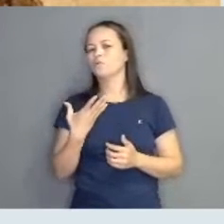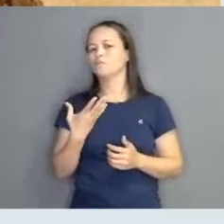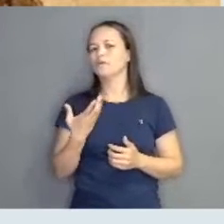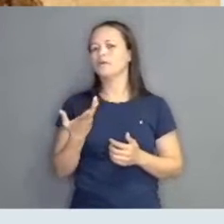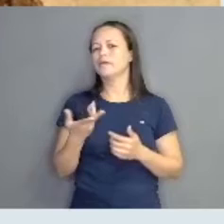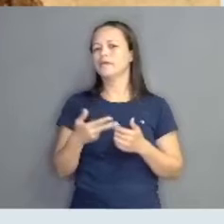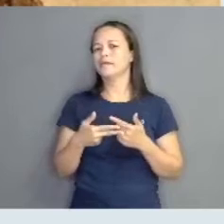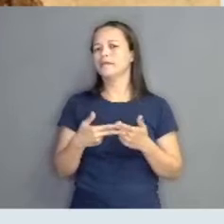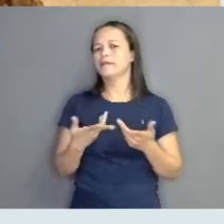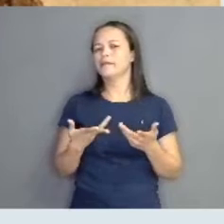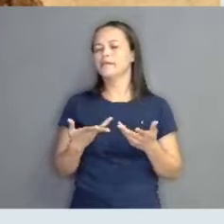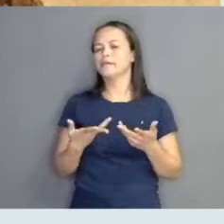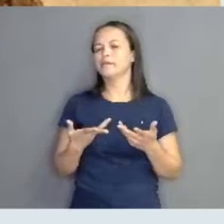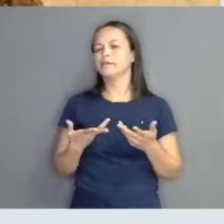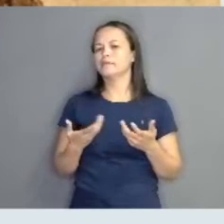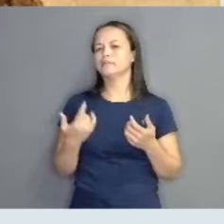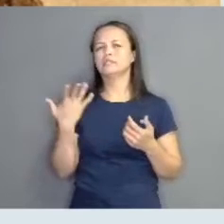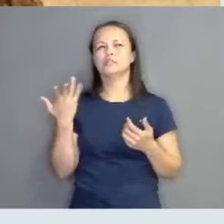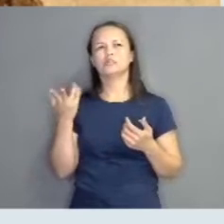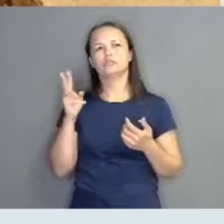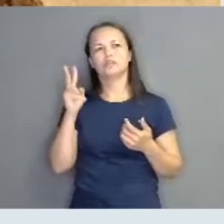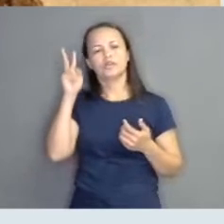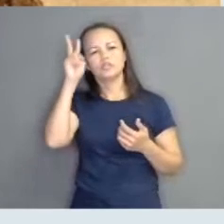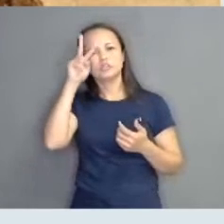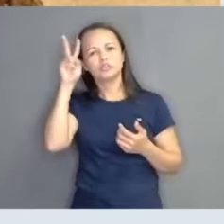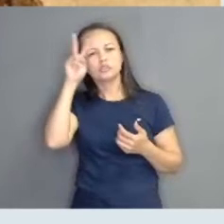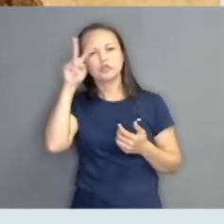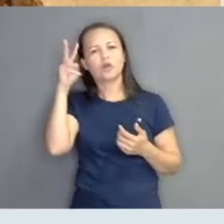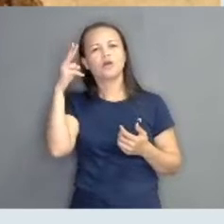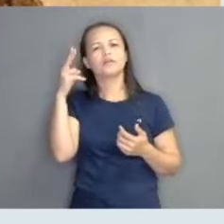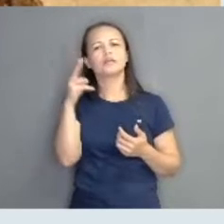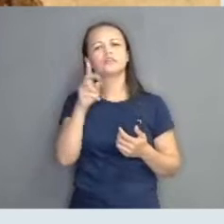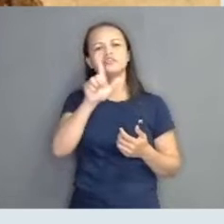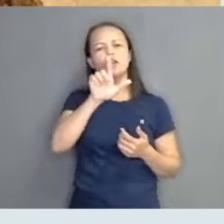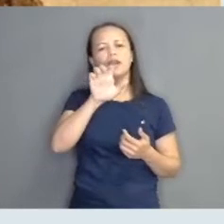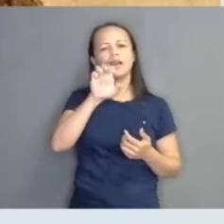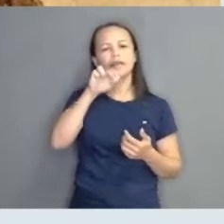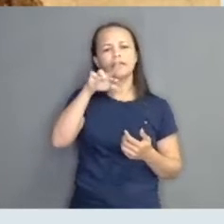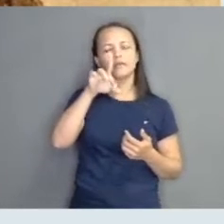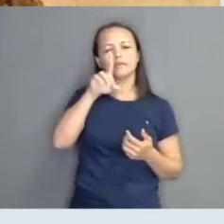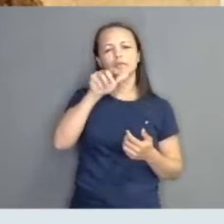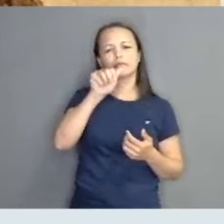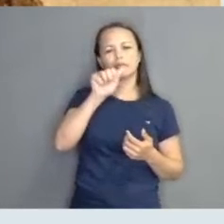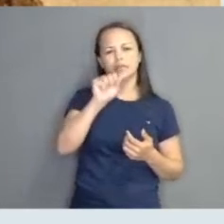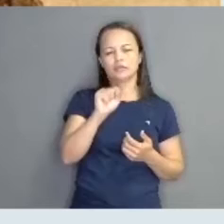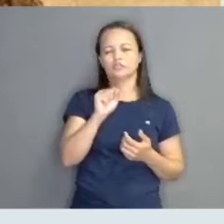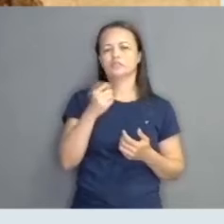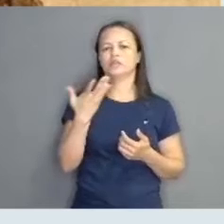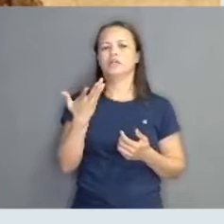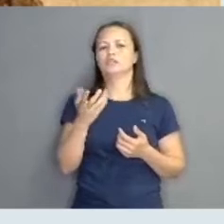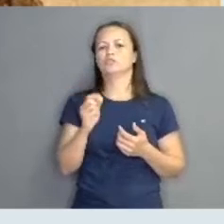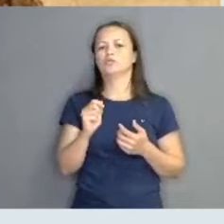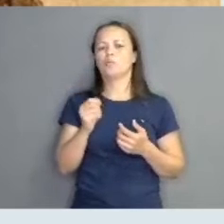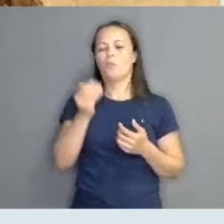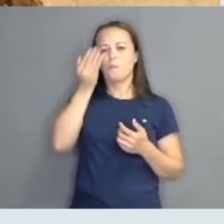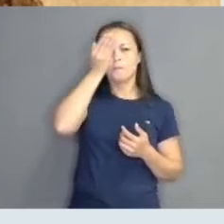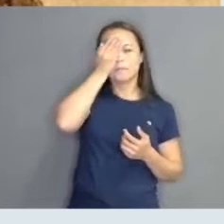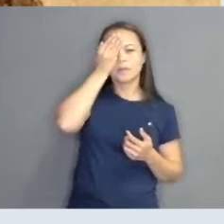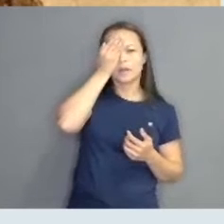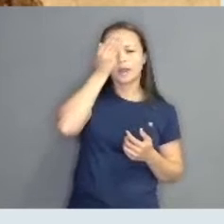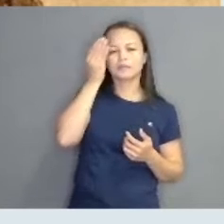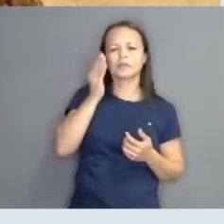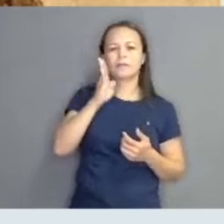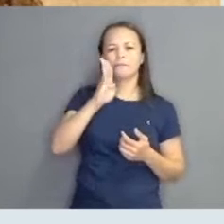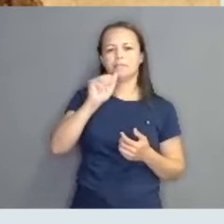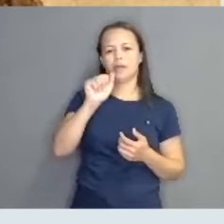lendas que chegam até nós, como por exemplo essa do pirata Barba Negra.